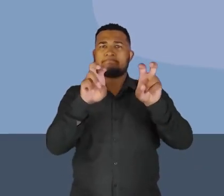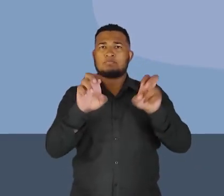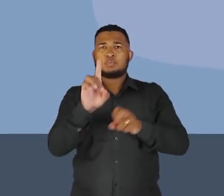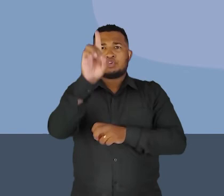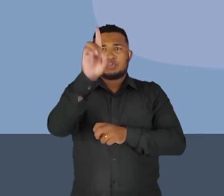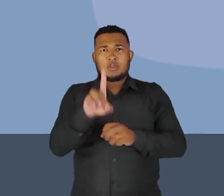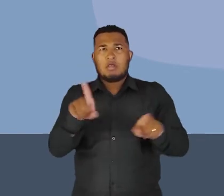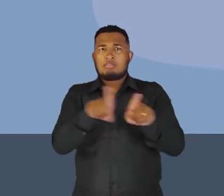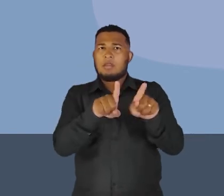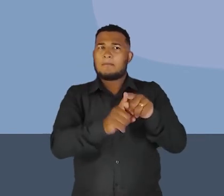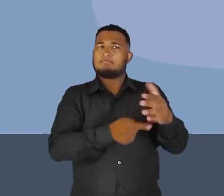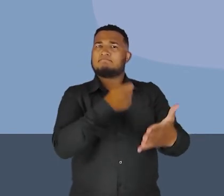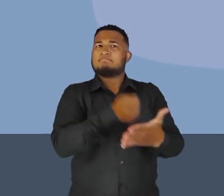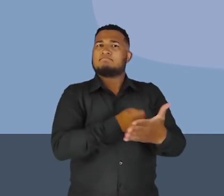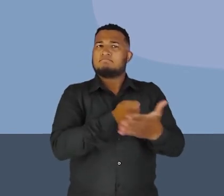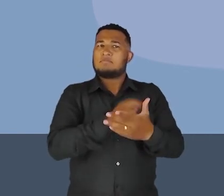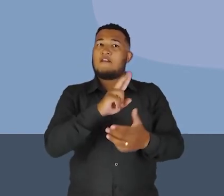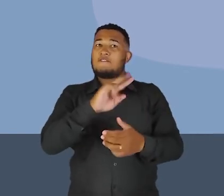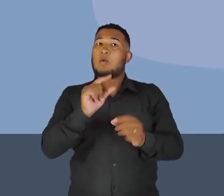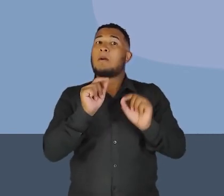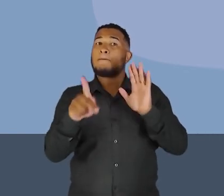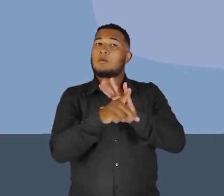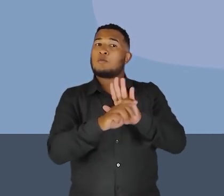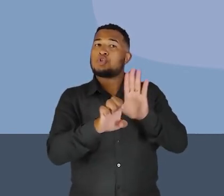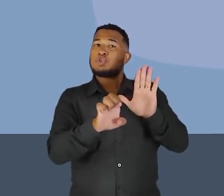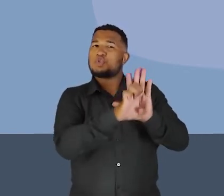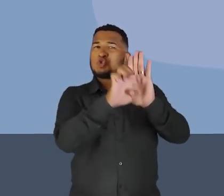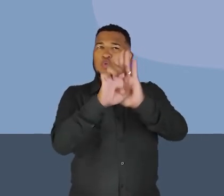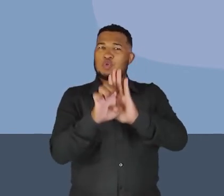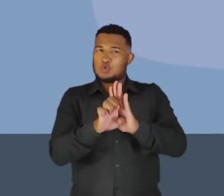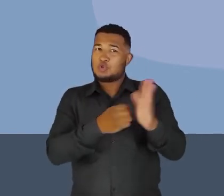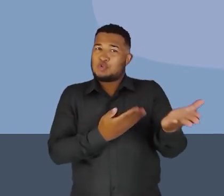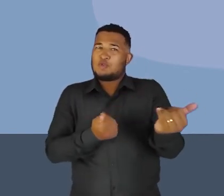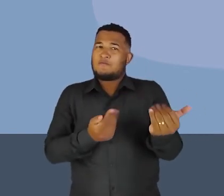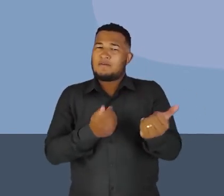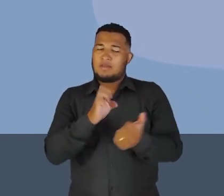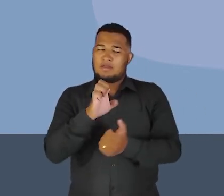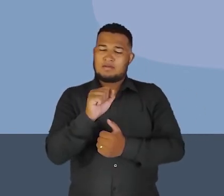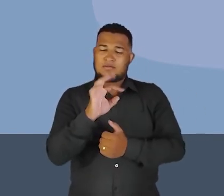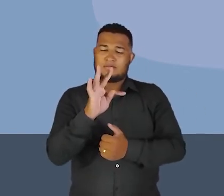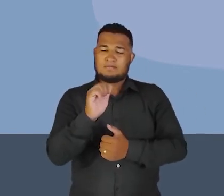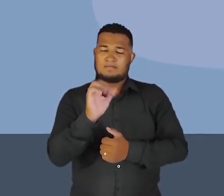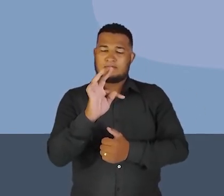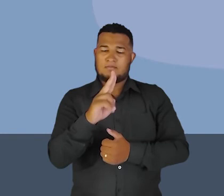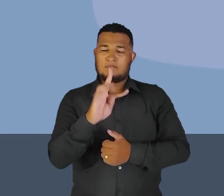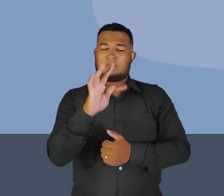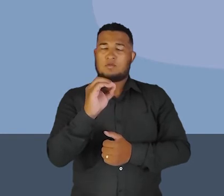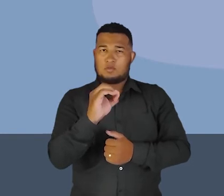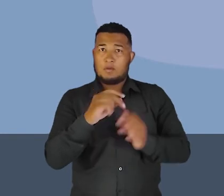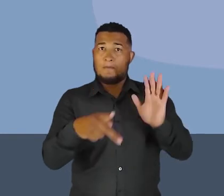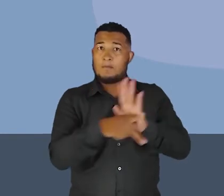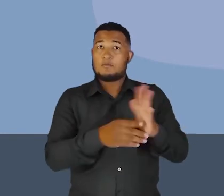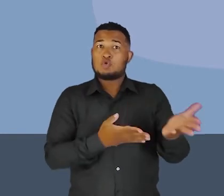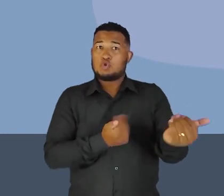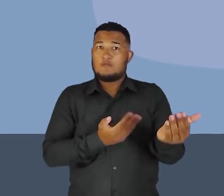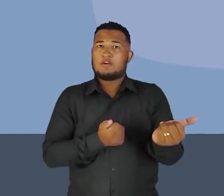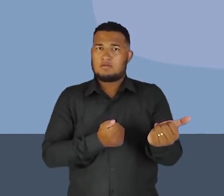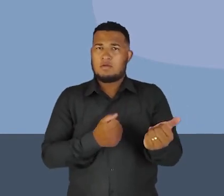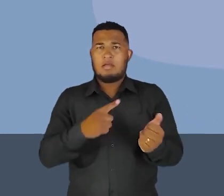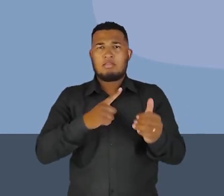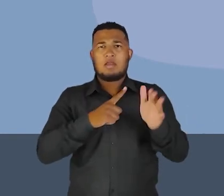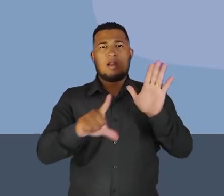direitos e deveres vai passar, então, pelo Estatuto da Juventude. Então, dentro do Estatuto da Juventude, a gente tem a Lei